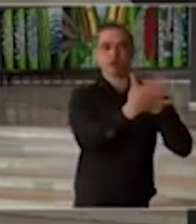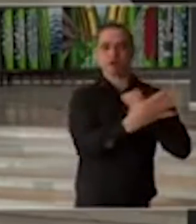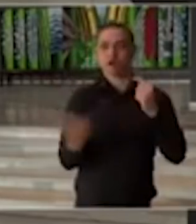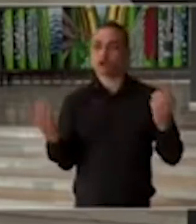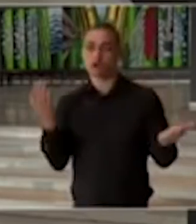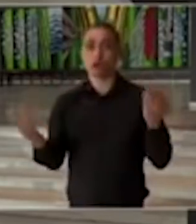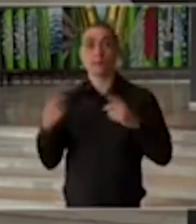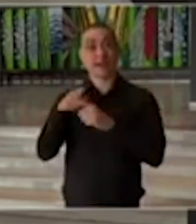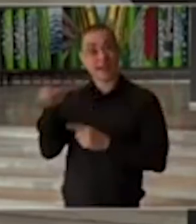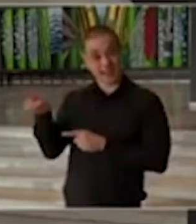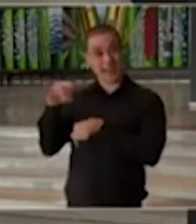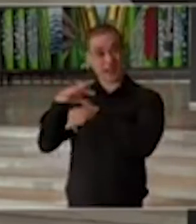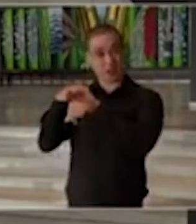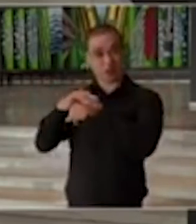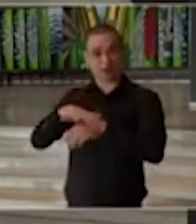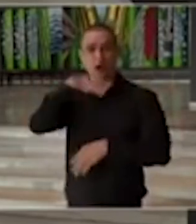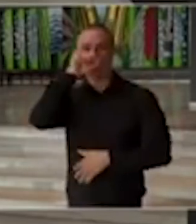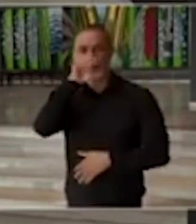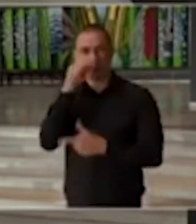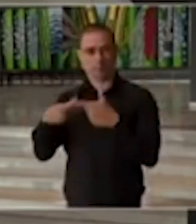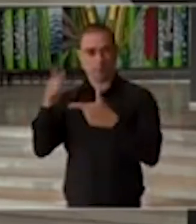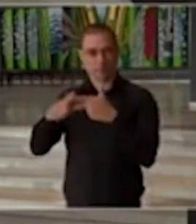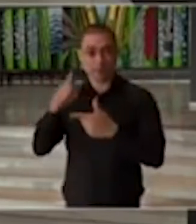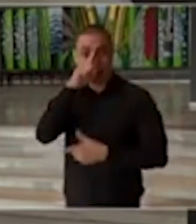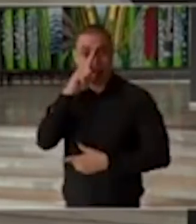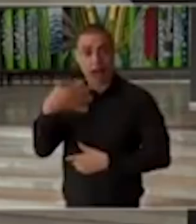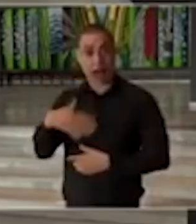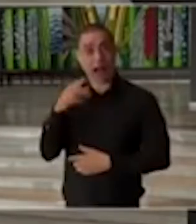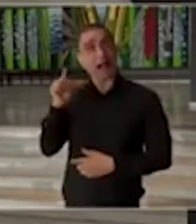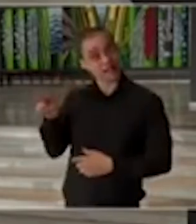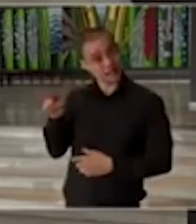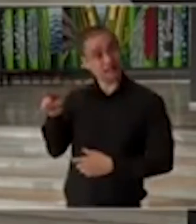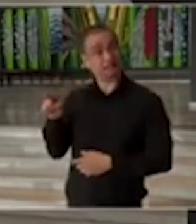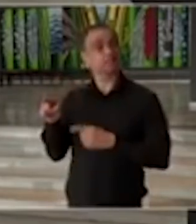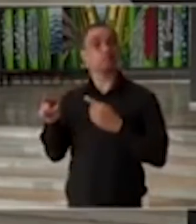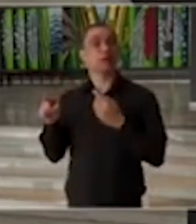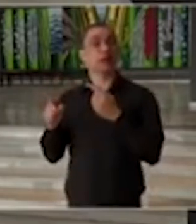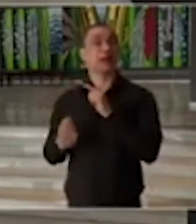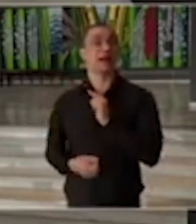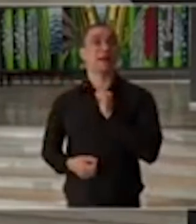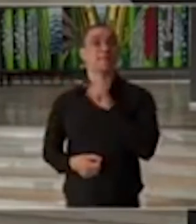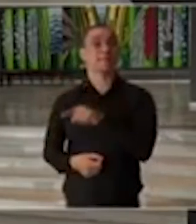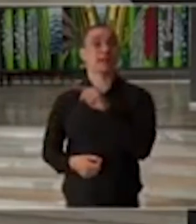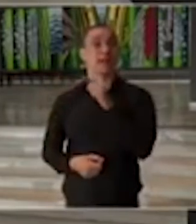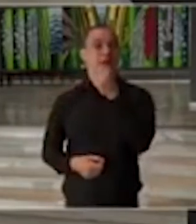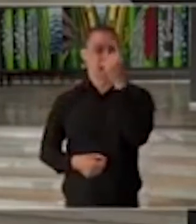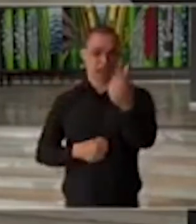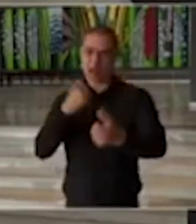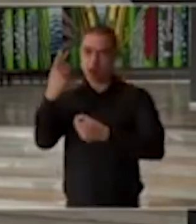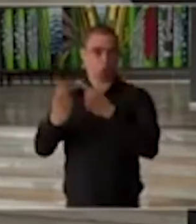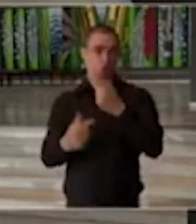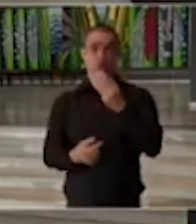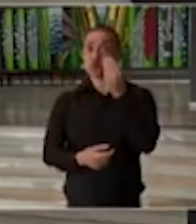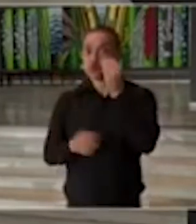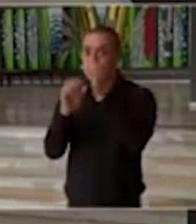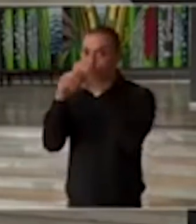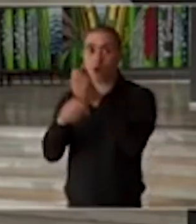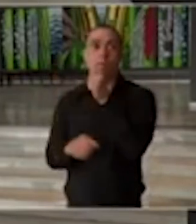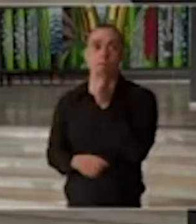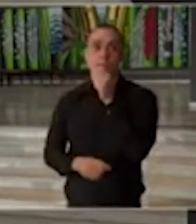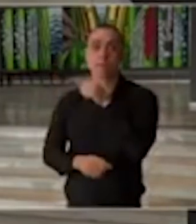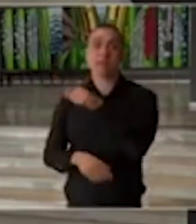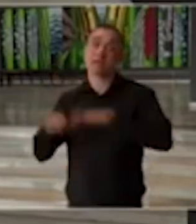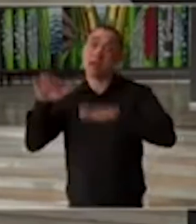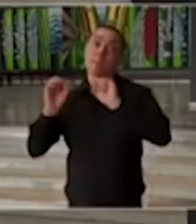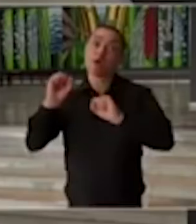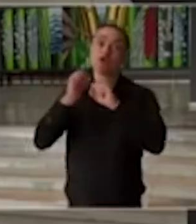a síndrome respiratória aguda, a gente vê ali qual que muitos casos ainda não foram testados, então pode ser